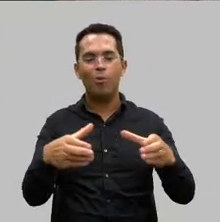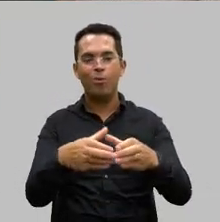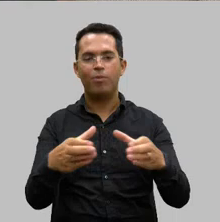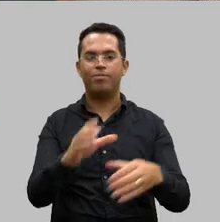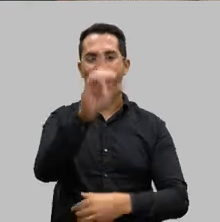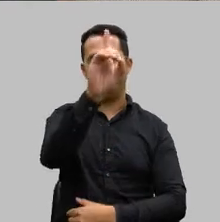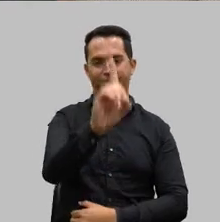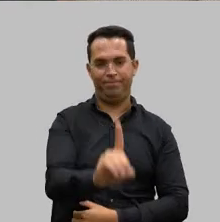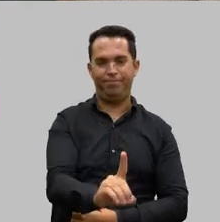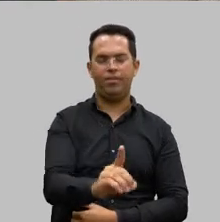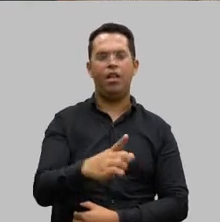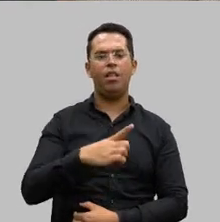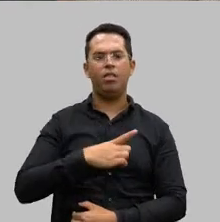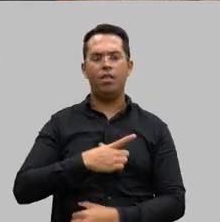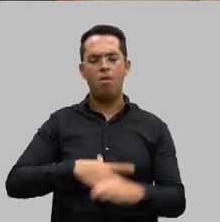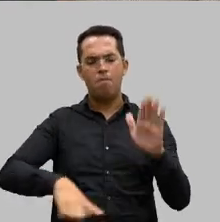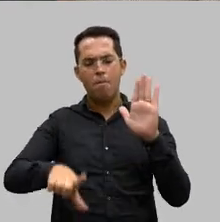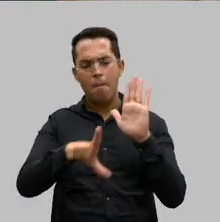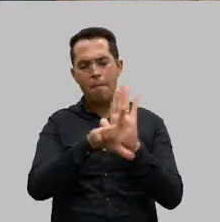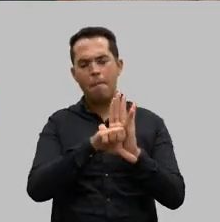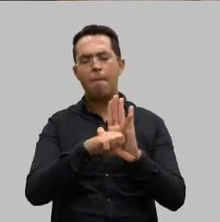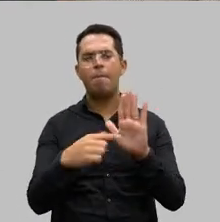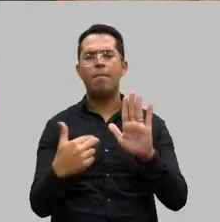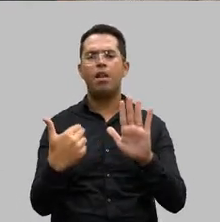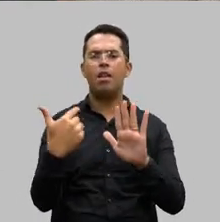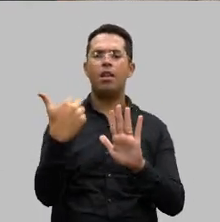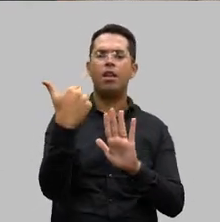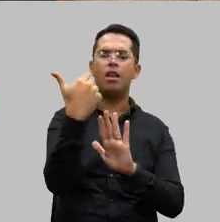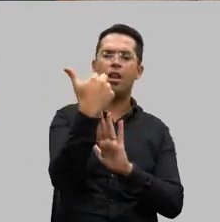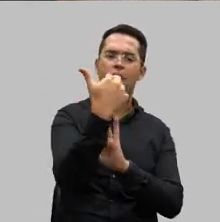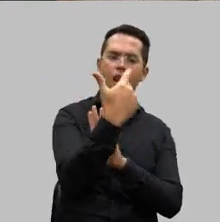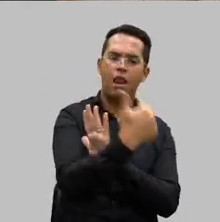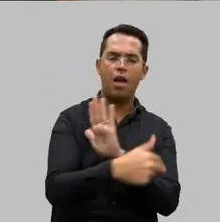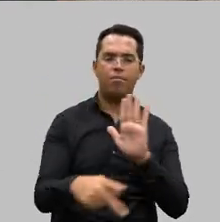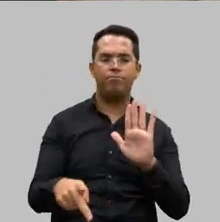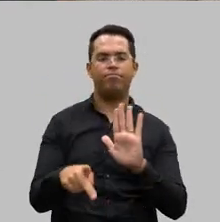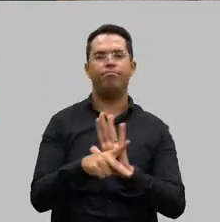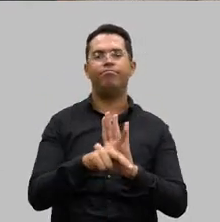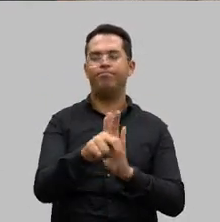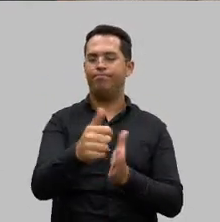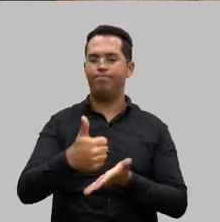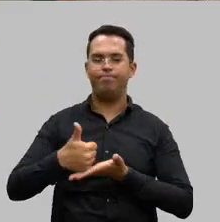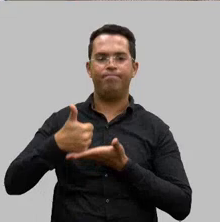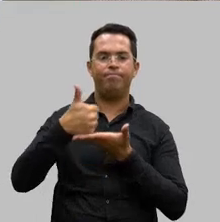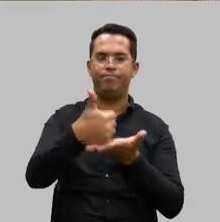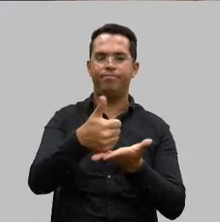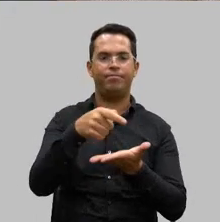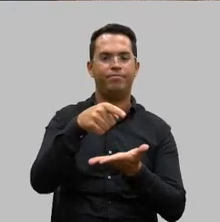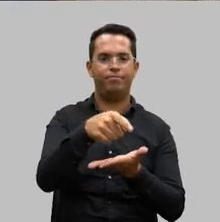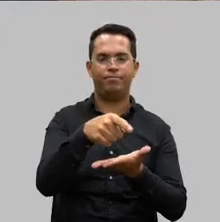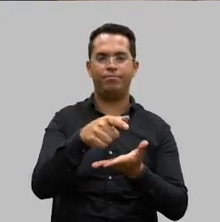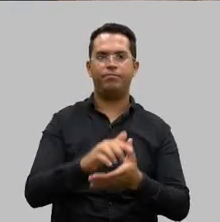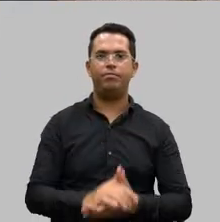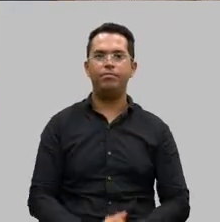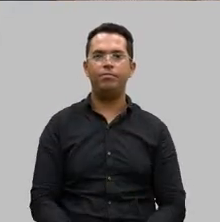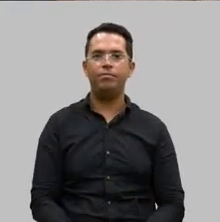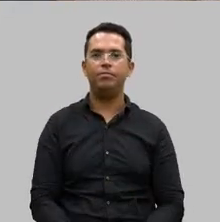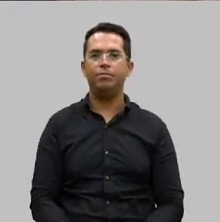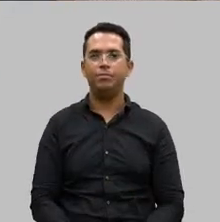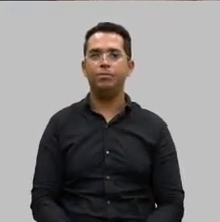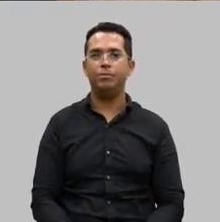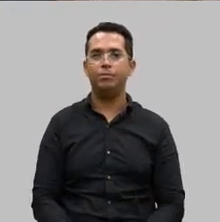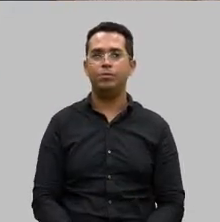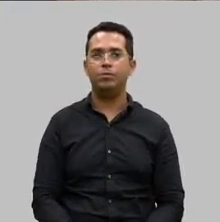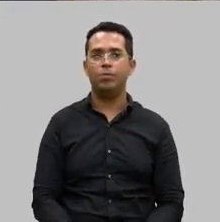já implantamos em defesa dos deficientes estou satisfeito com isso nós fizemos inclusive há dia há poucos dias uma